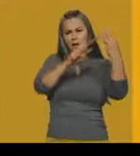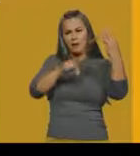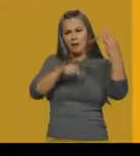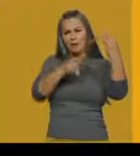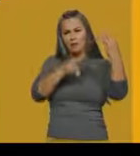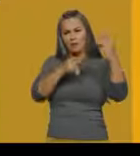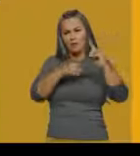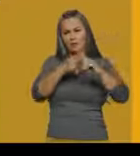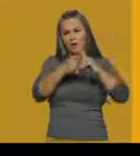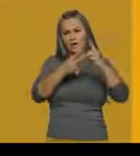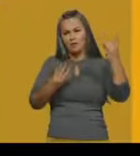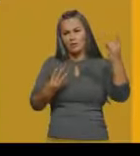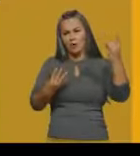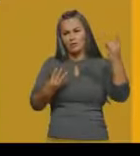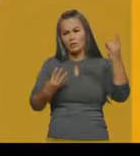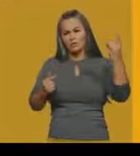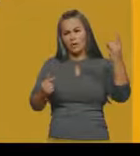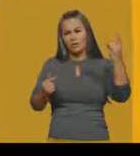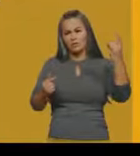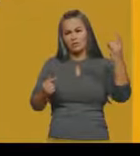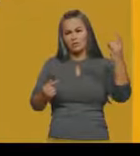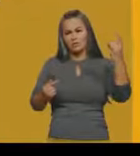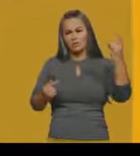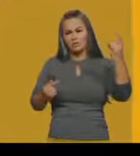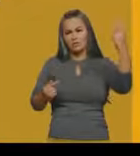7. E 2 mais 3?